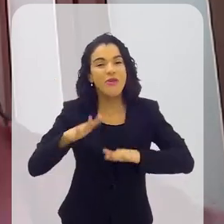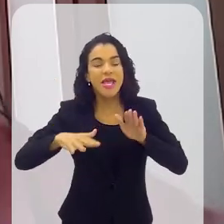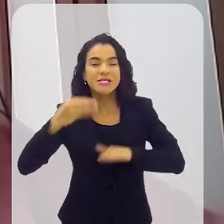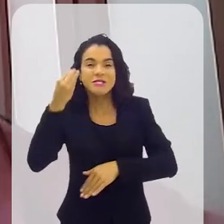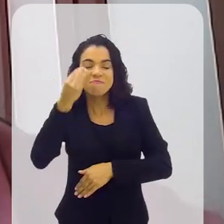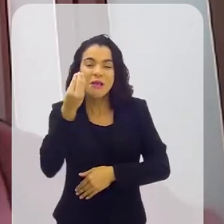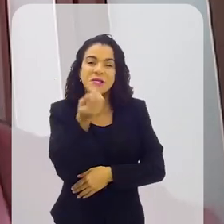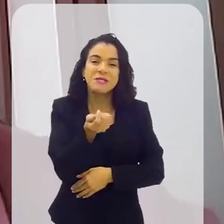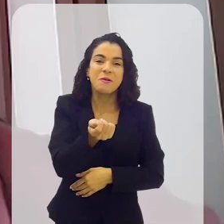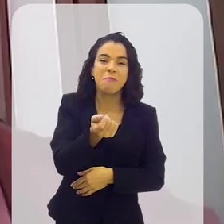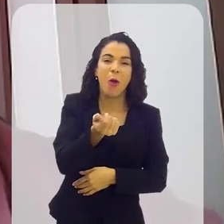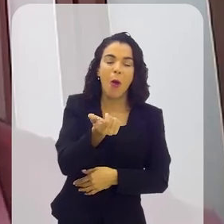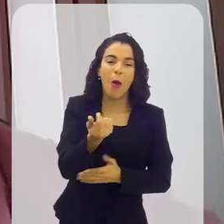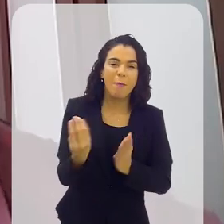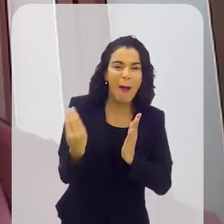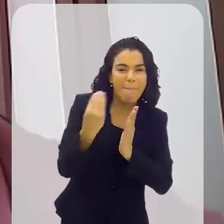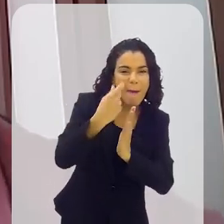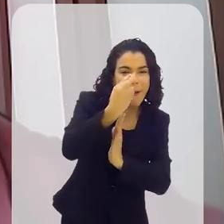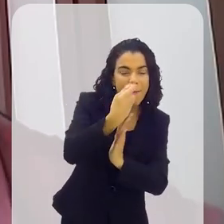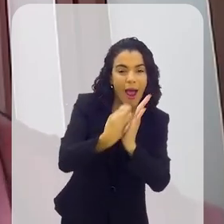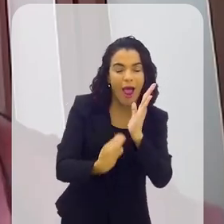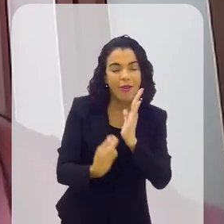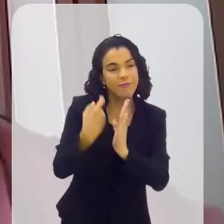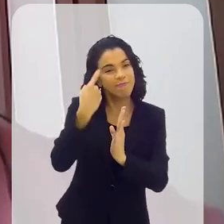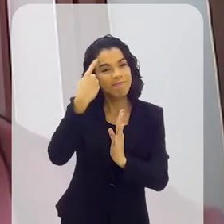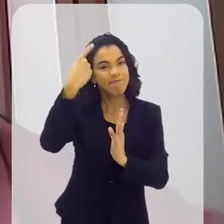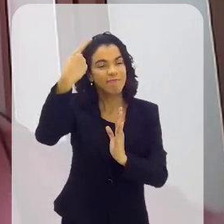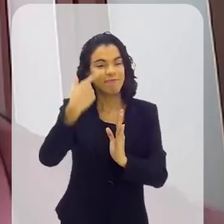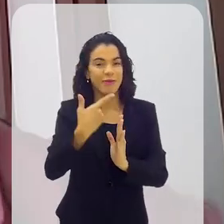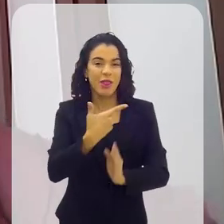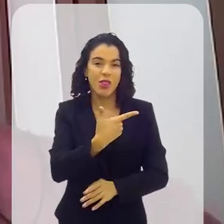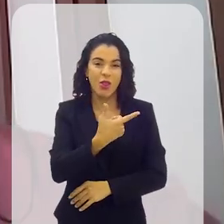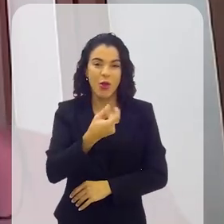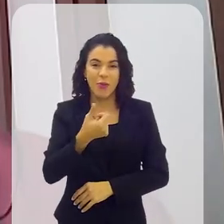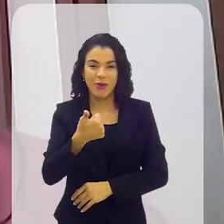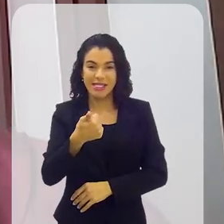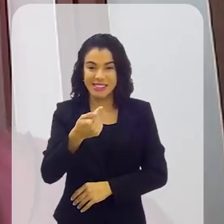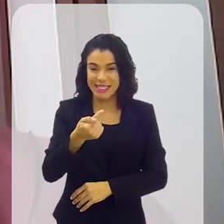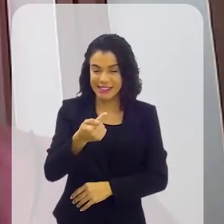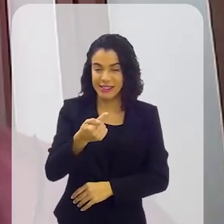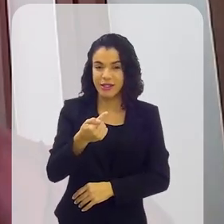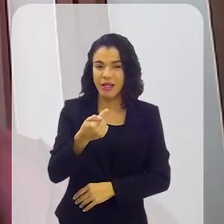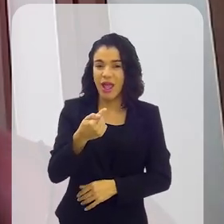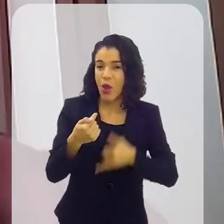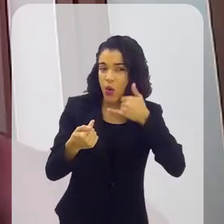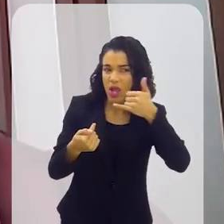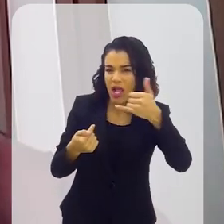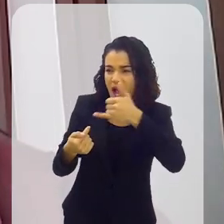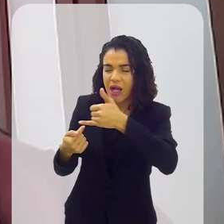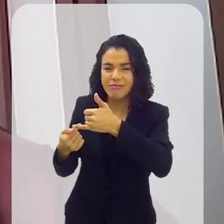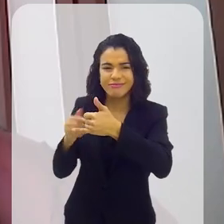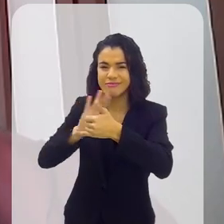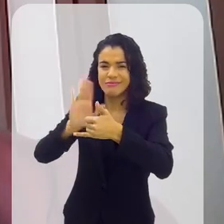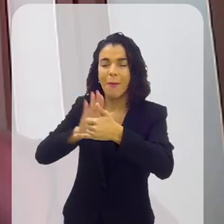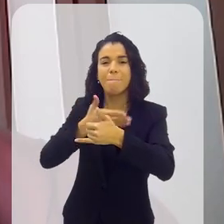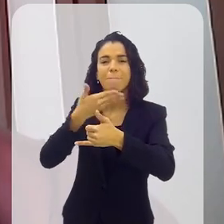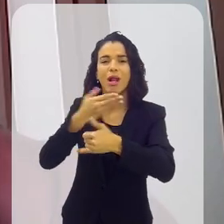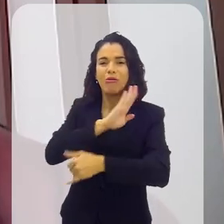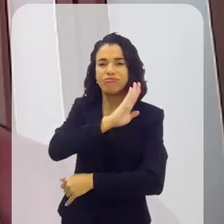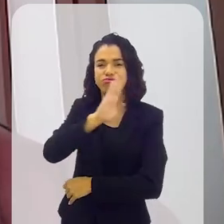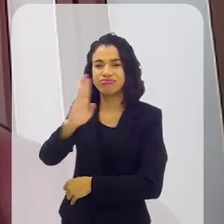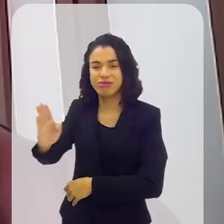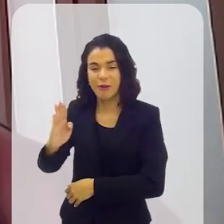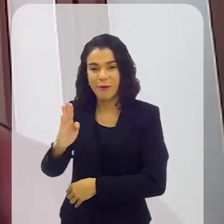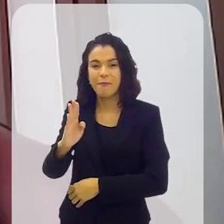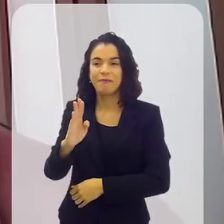estivesse tão preparado para escrever lá atrás. E aí eu tive a ideia, e ao invés de ligar para cada um, eu